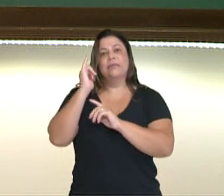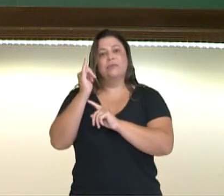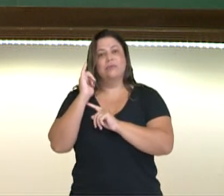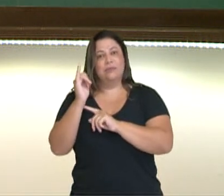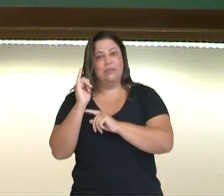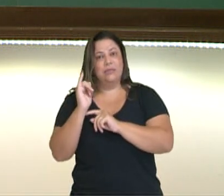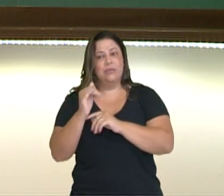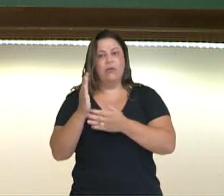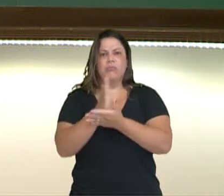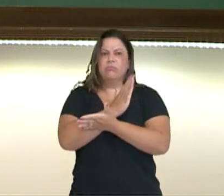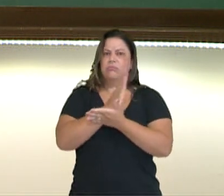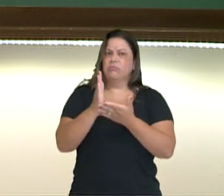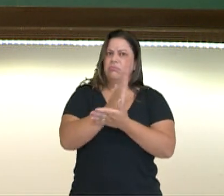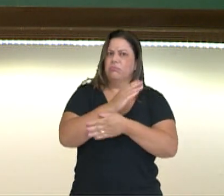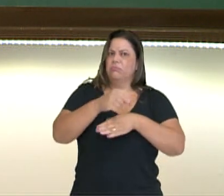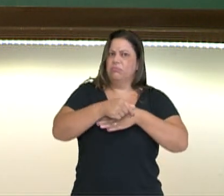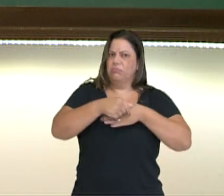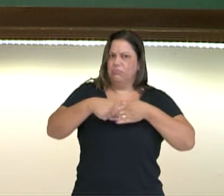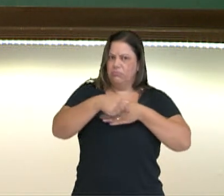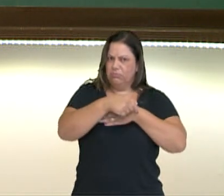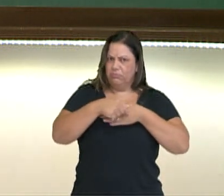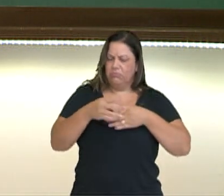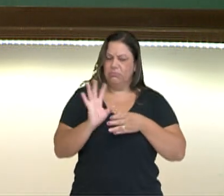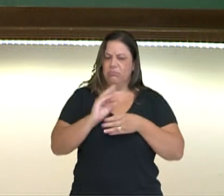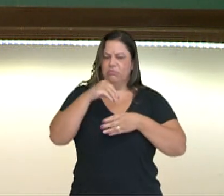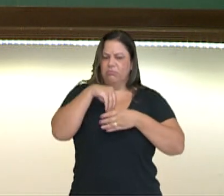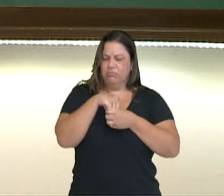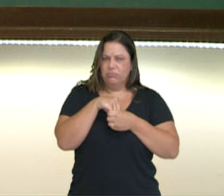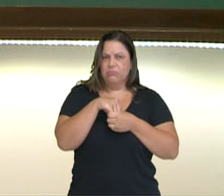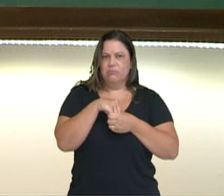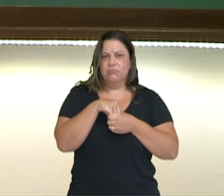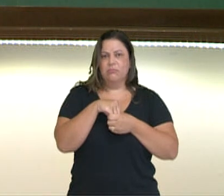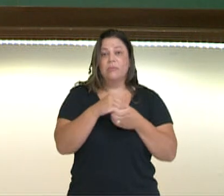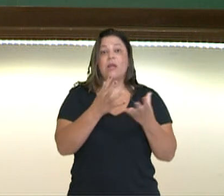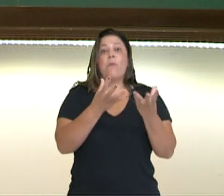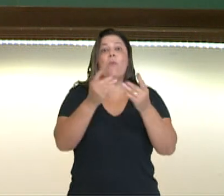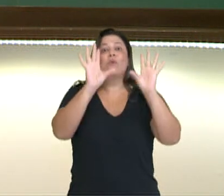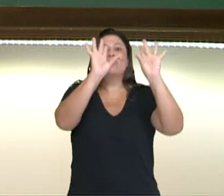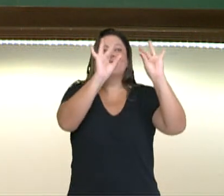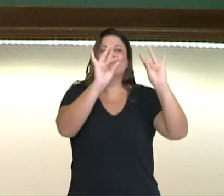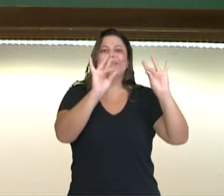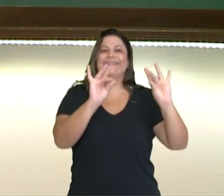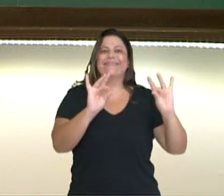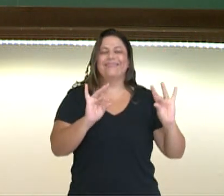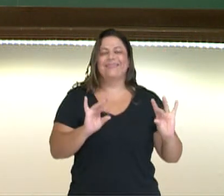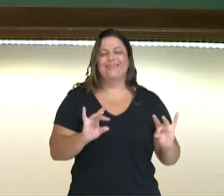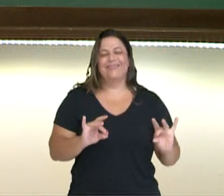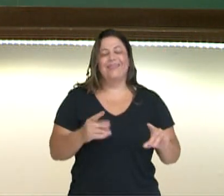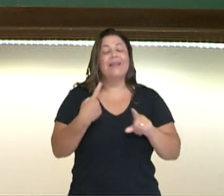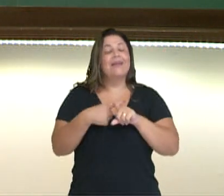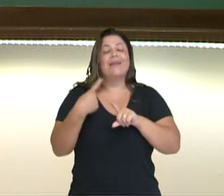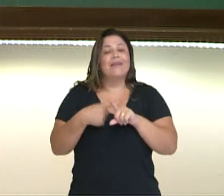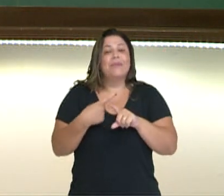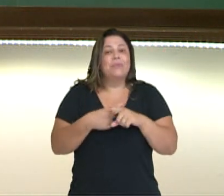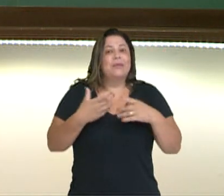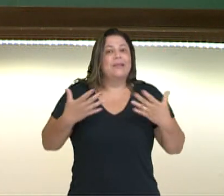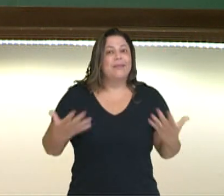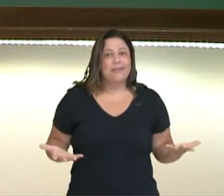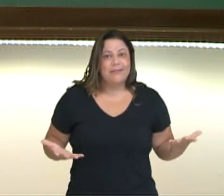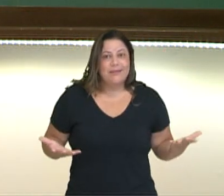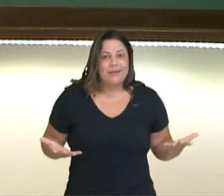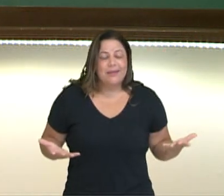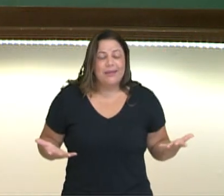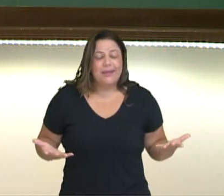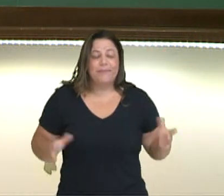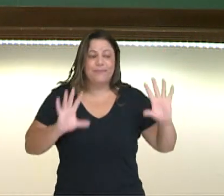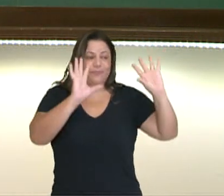alguns autores colocam nos contos bastante descrição. Por que será que põe bastante descrição?